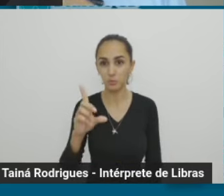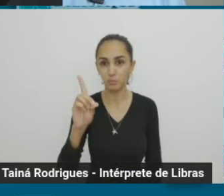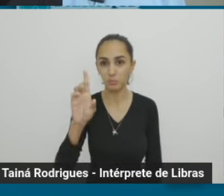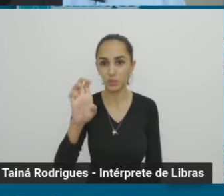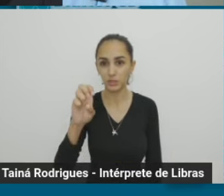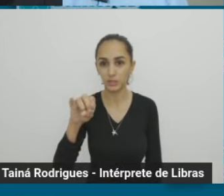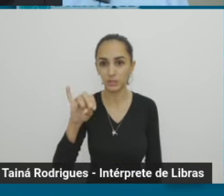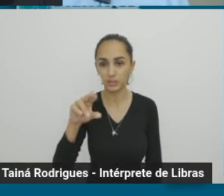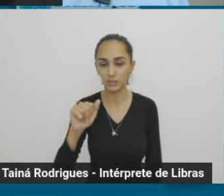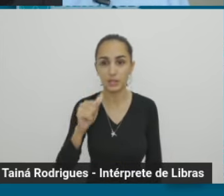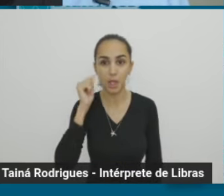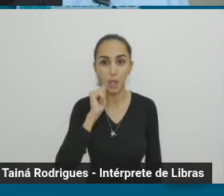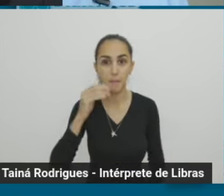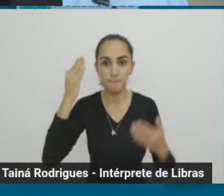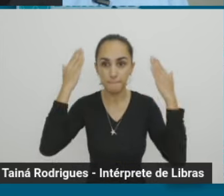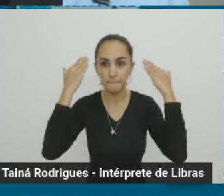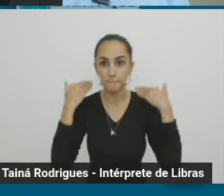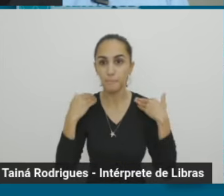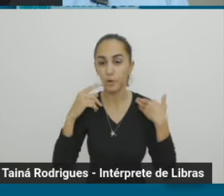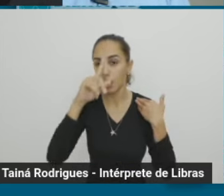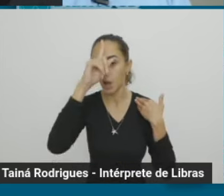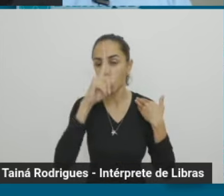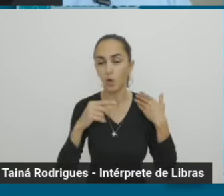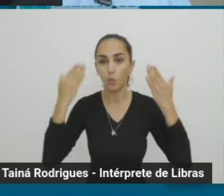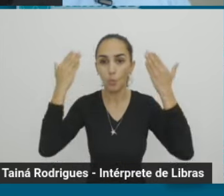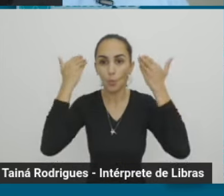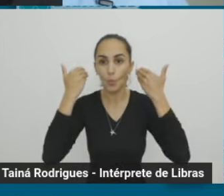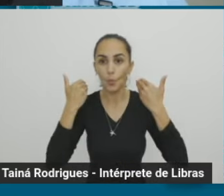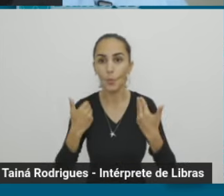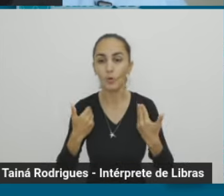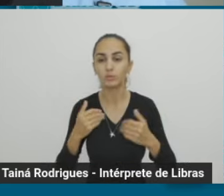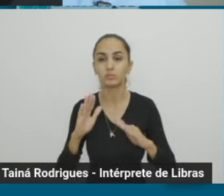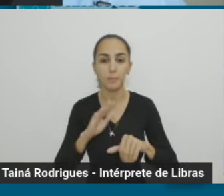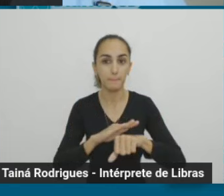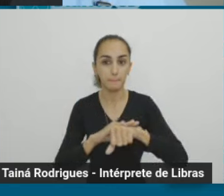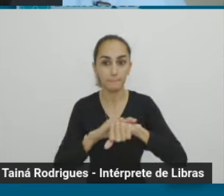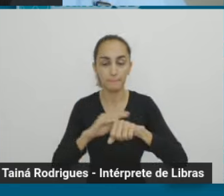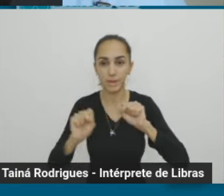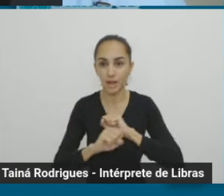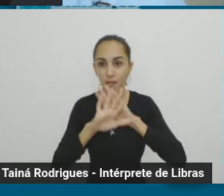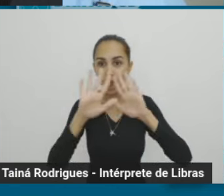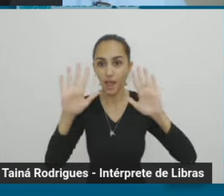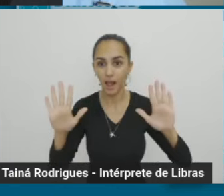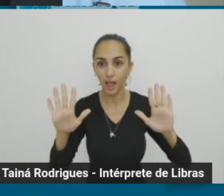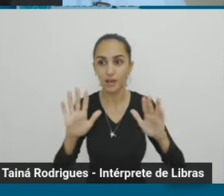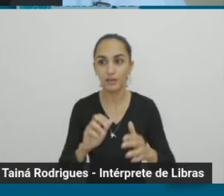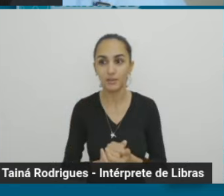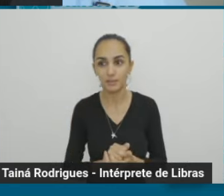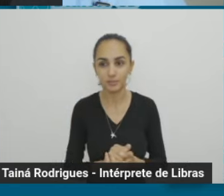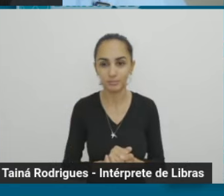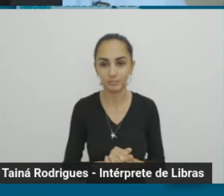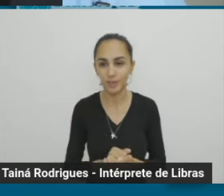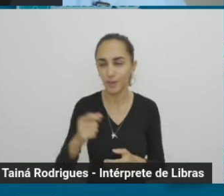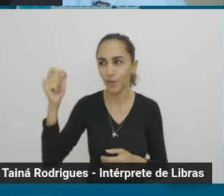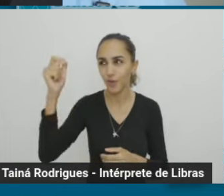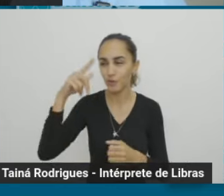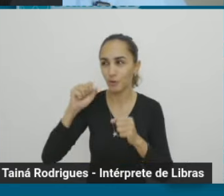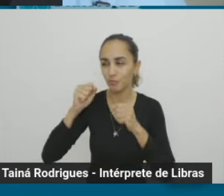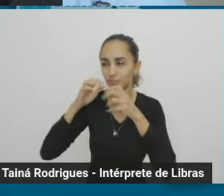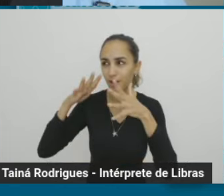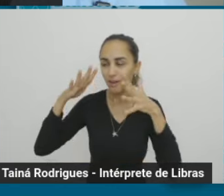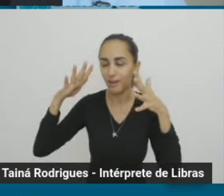mulher loira de cabelos compridos, lisos e pele clara, mais dourada pelo sol.